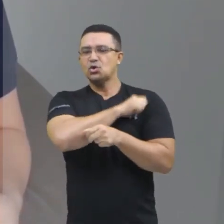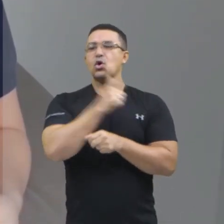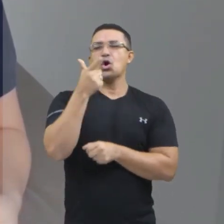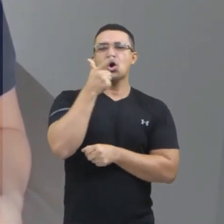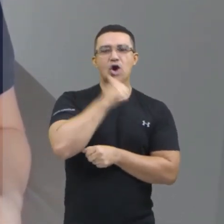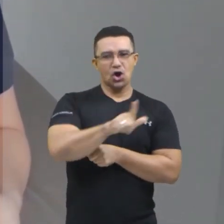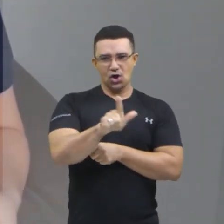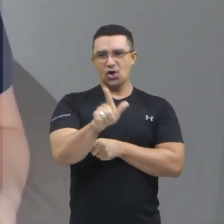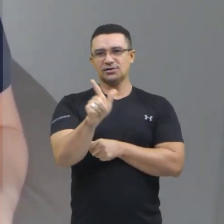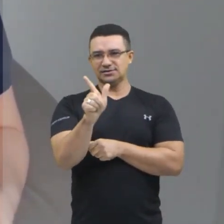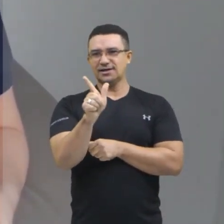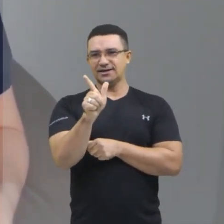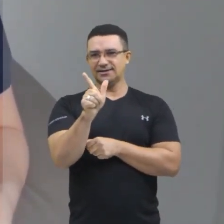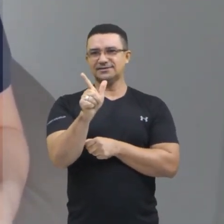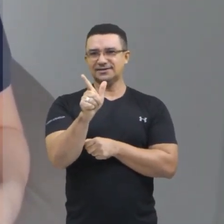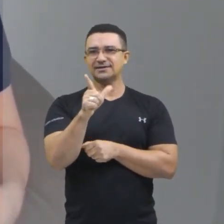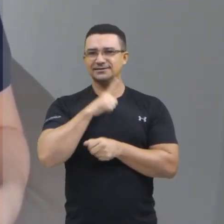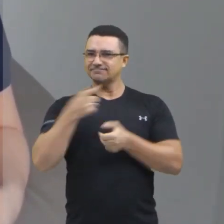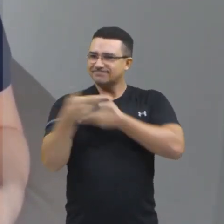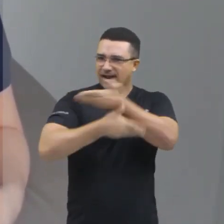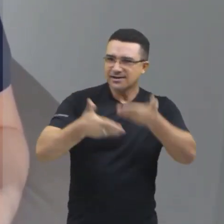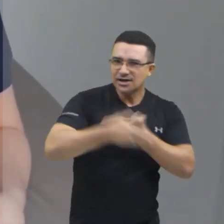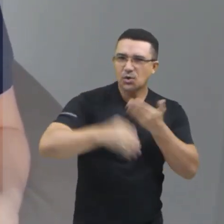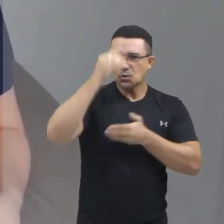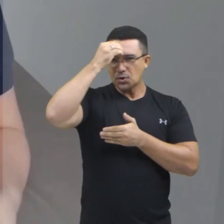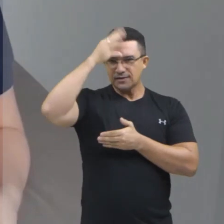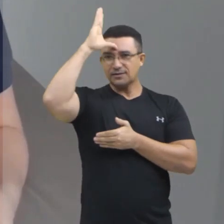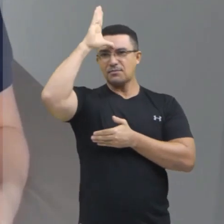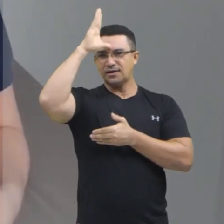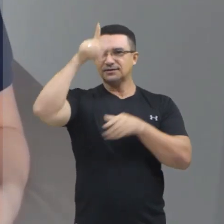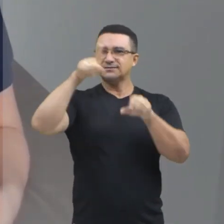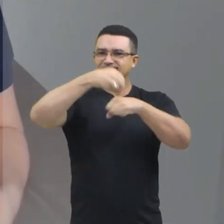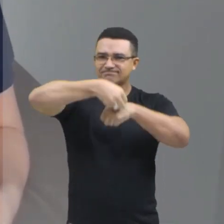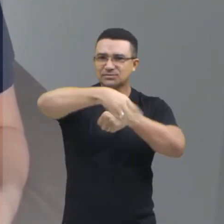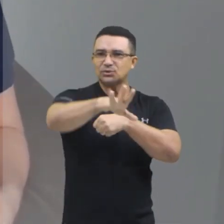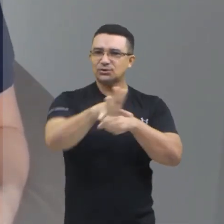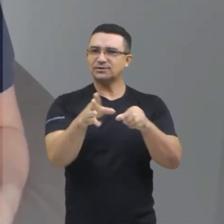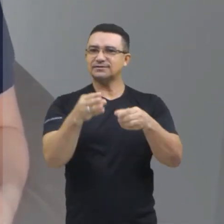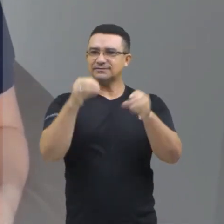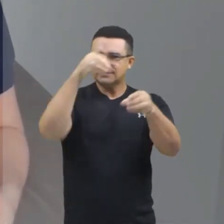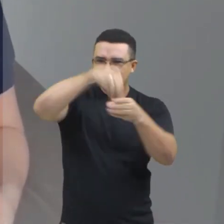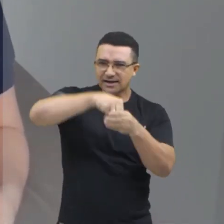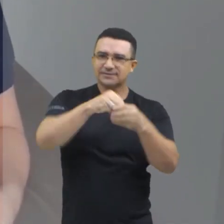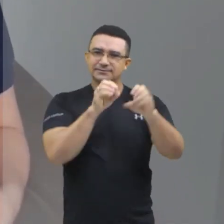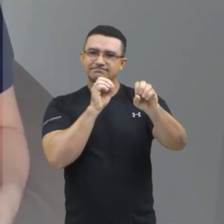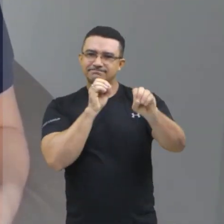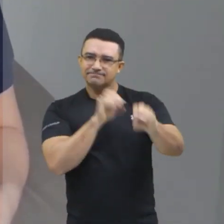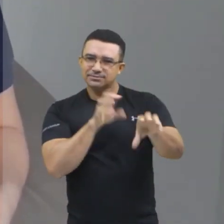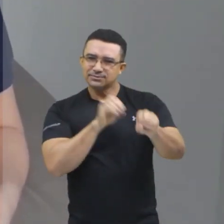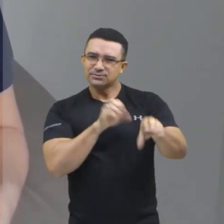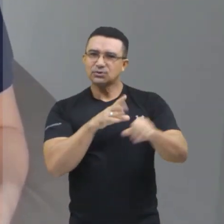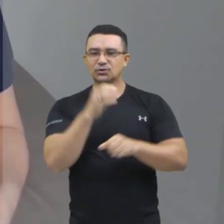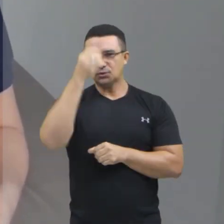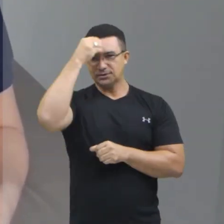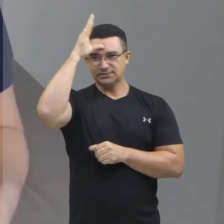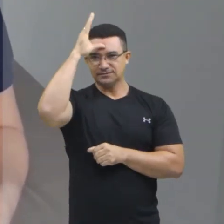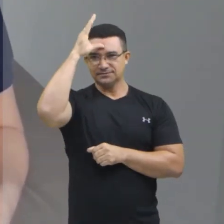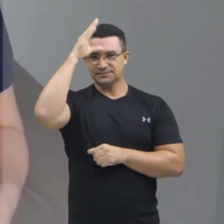atrás desse conhecimento e ter essa motivação para aplicar na educação os conhecimentos tecnológicos.